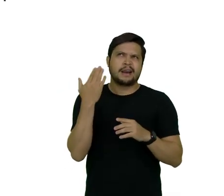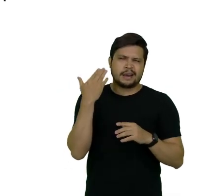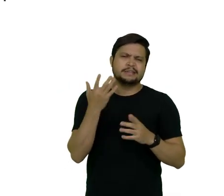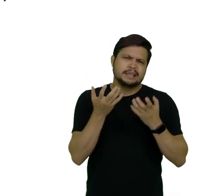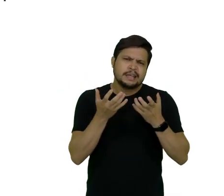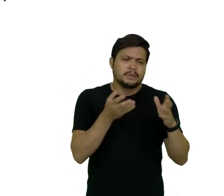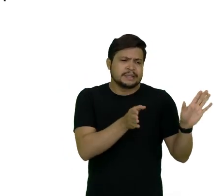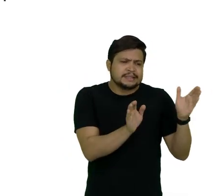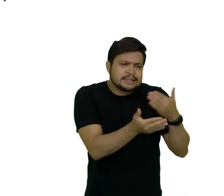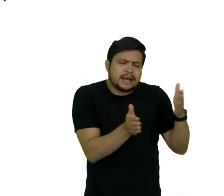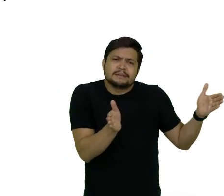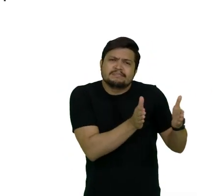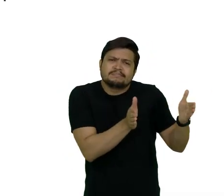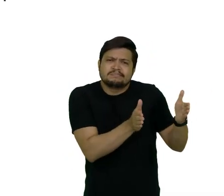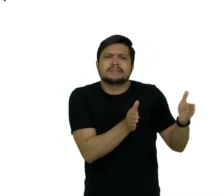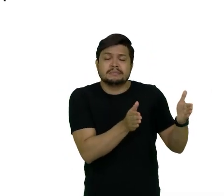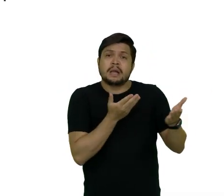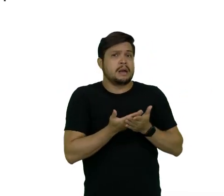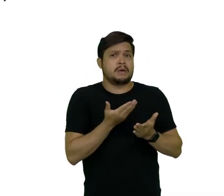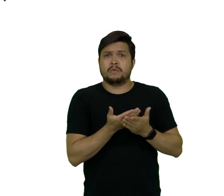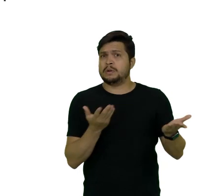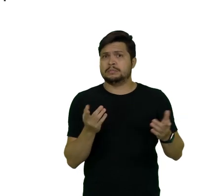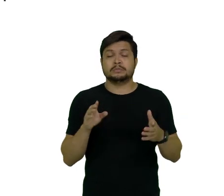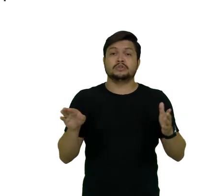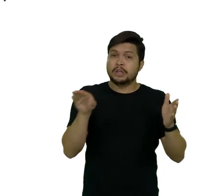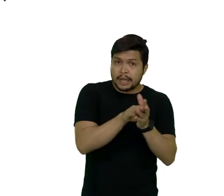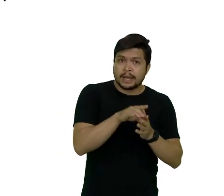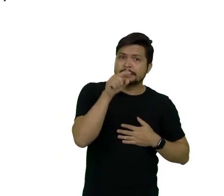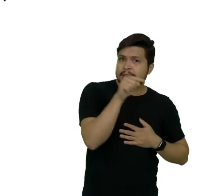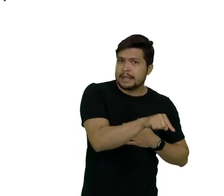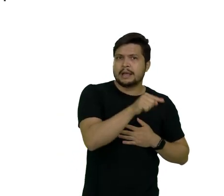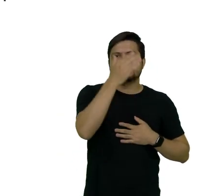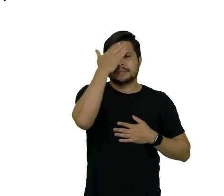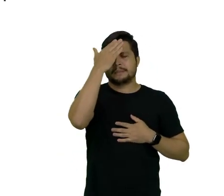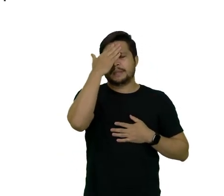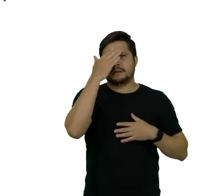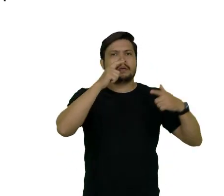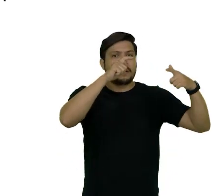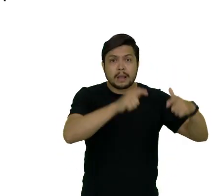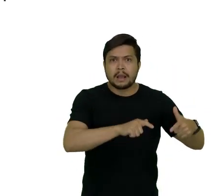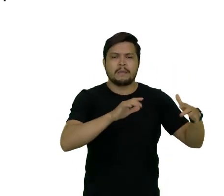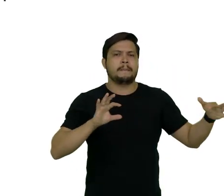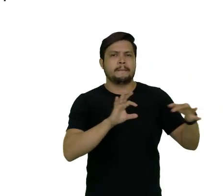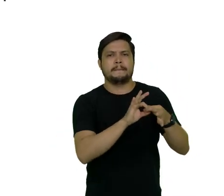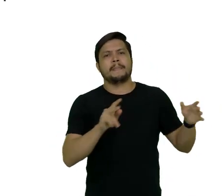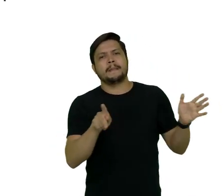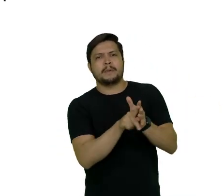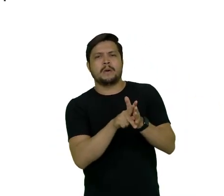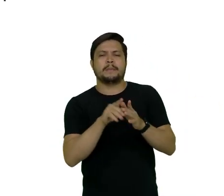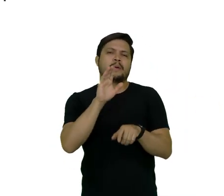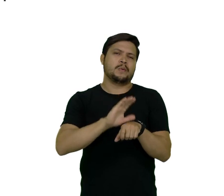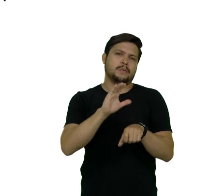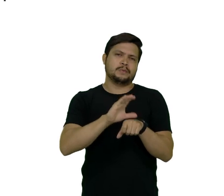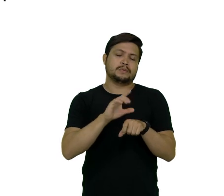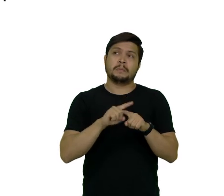que naquela época a gente pensava. A gente queria só uma salinha de aula que a gente chegasse lá e a gente soubesse onde era a sala que a gente ia assistir